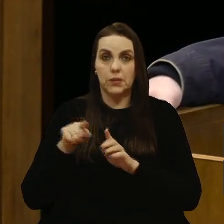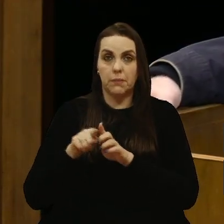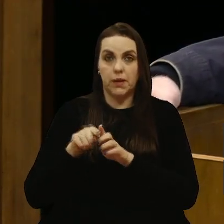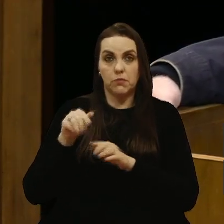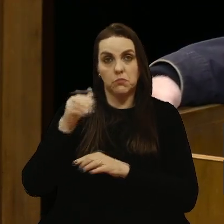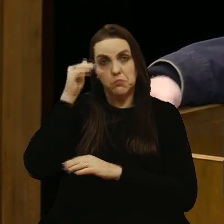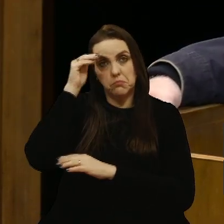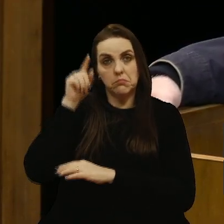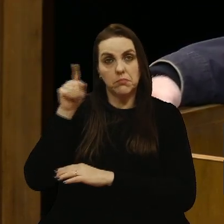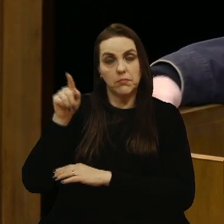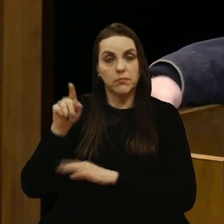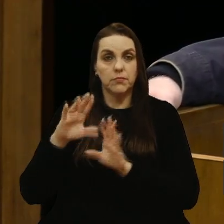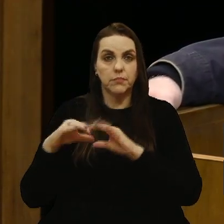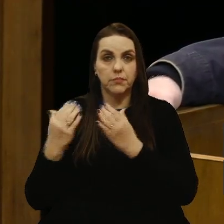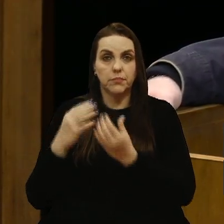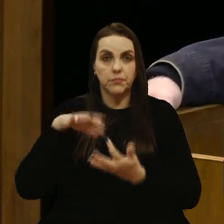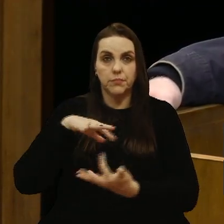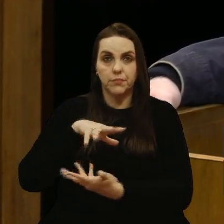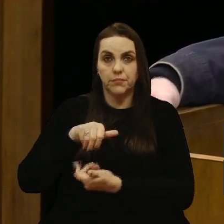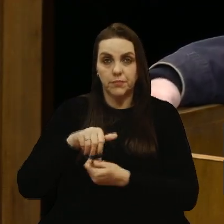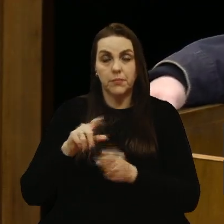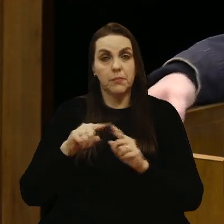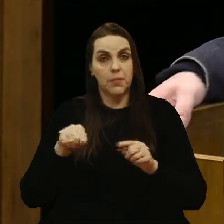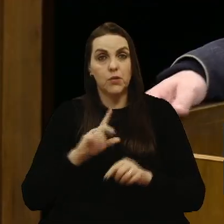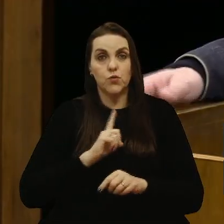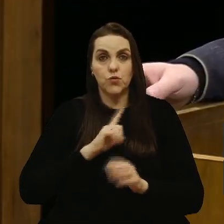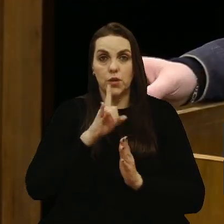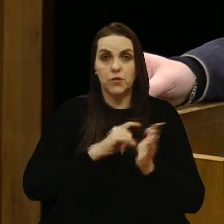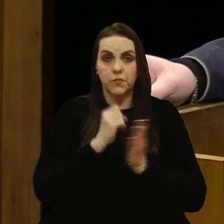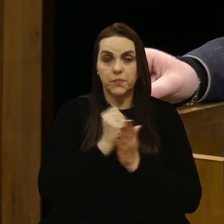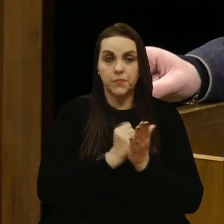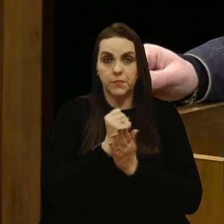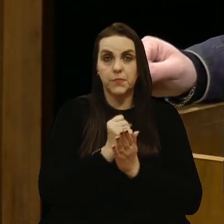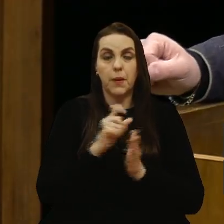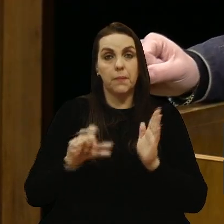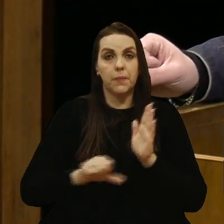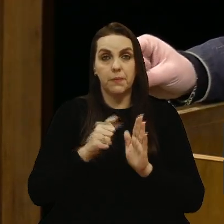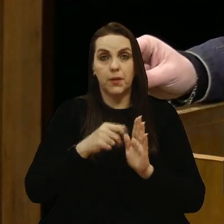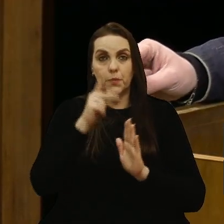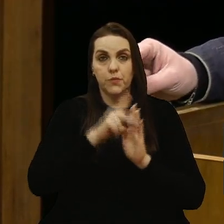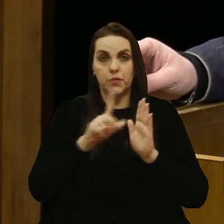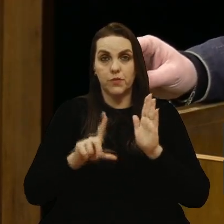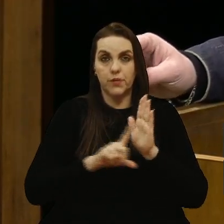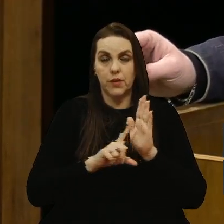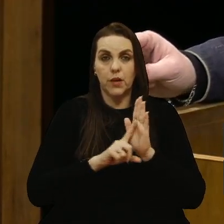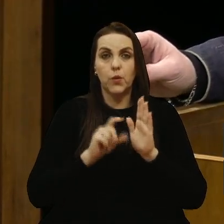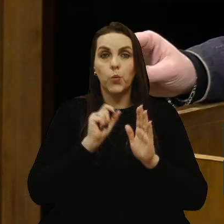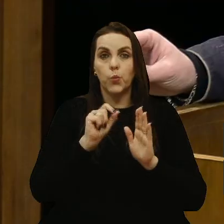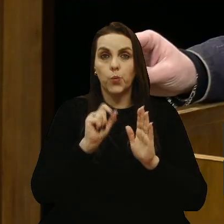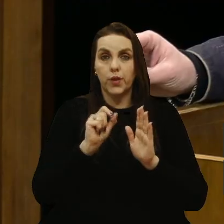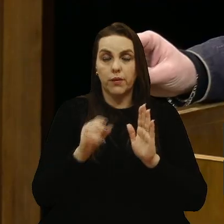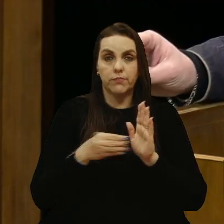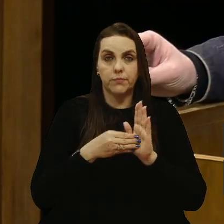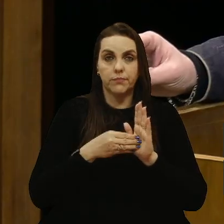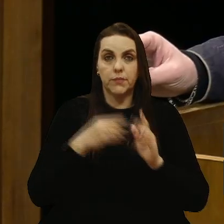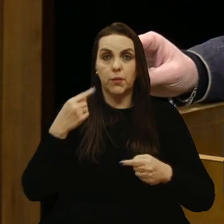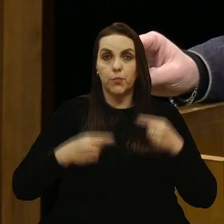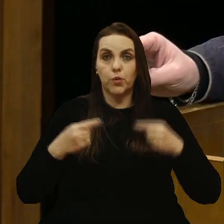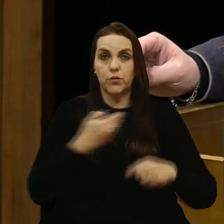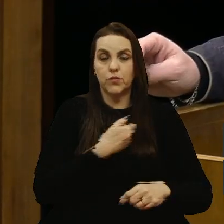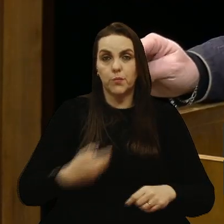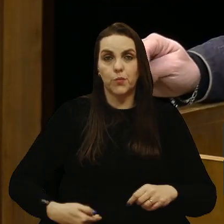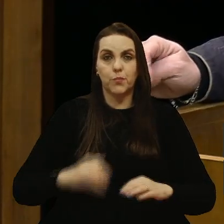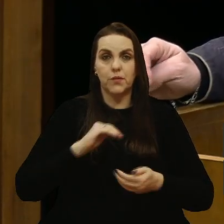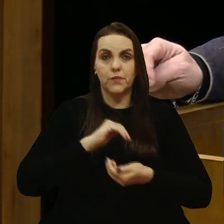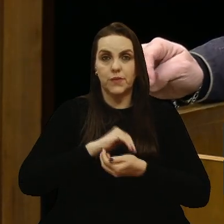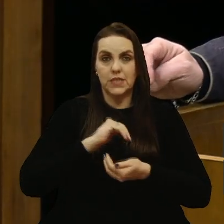congresso internacional, mas já tínhamos protocolado, que é o primeiro projeto de lei, que institui a política pública de defesa